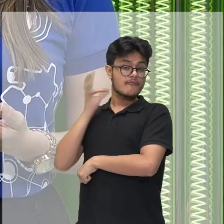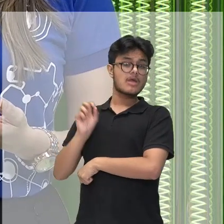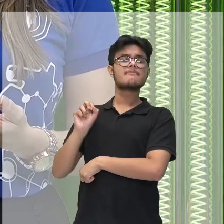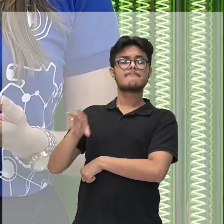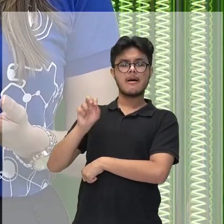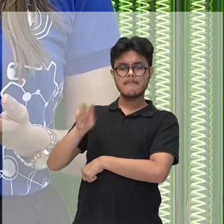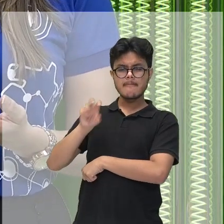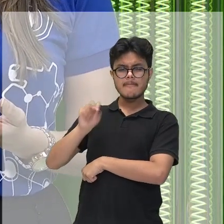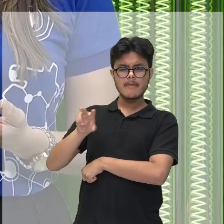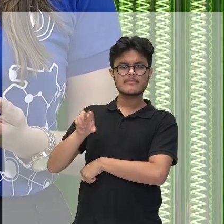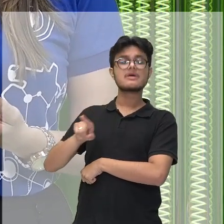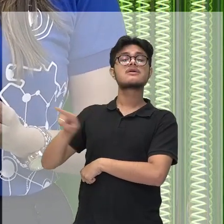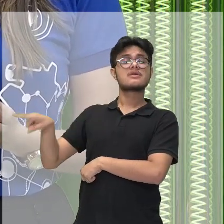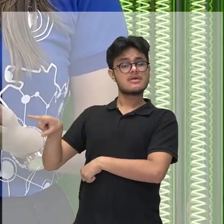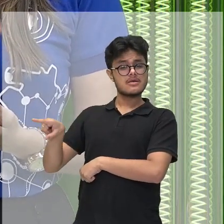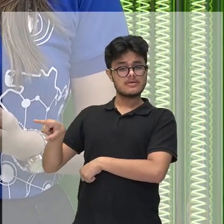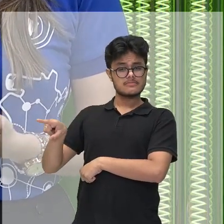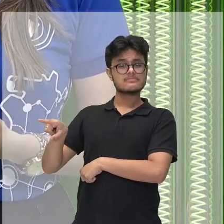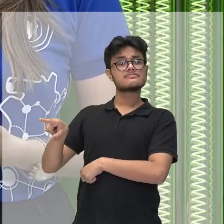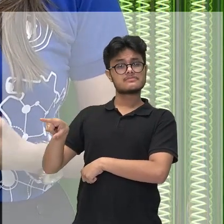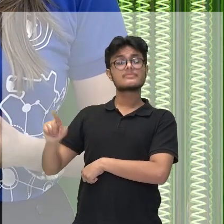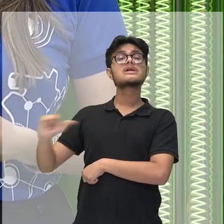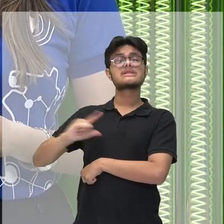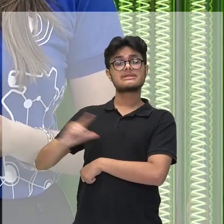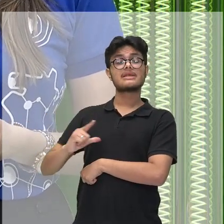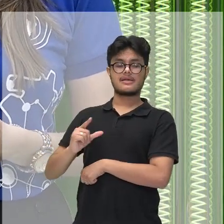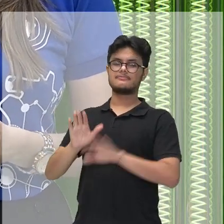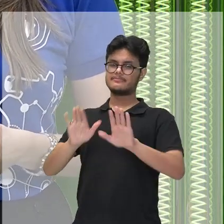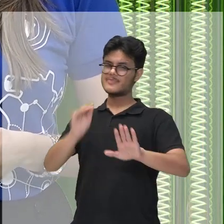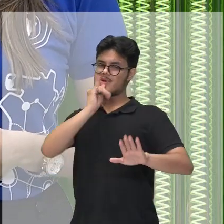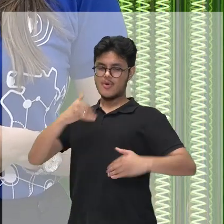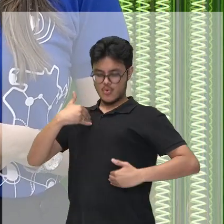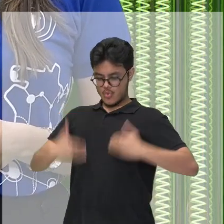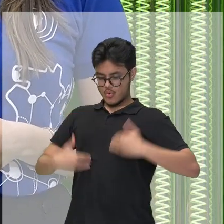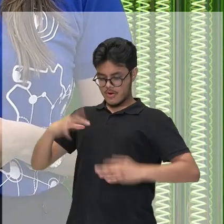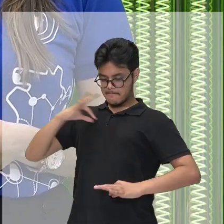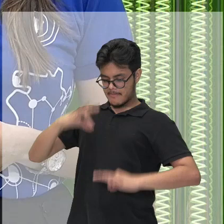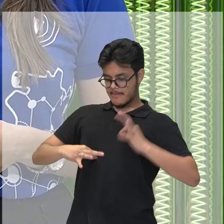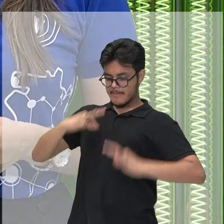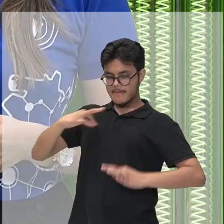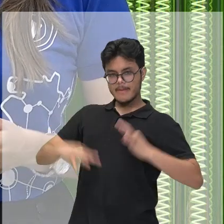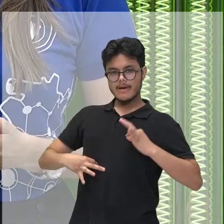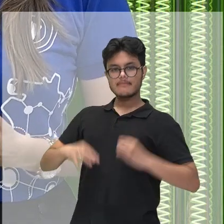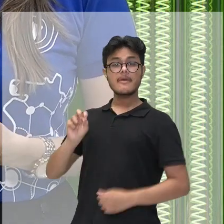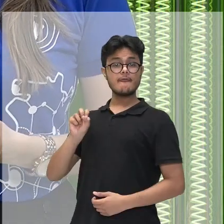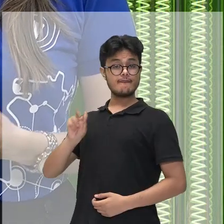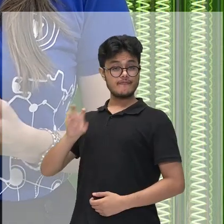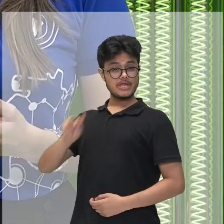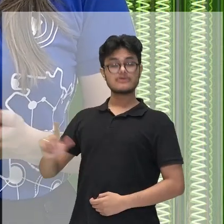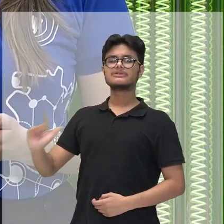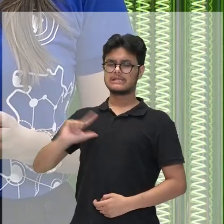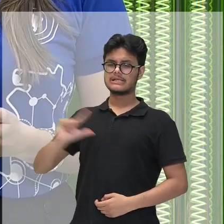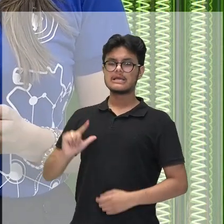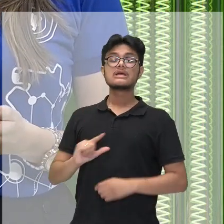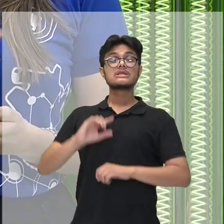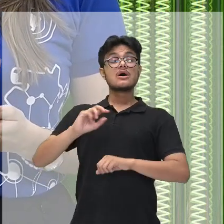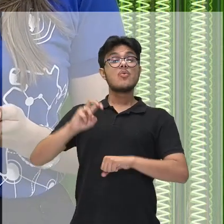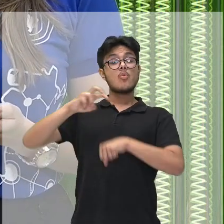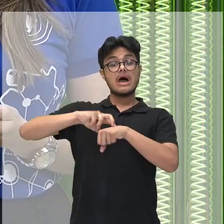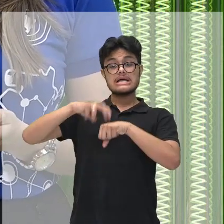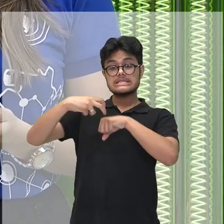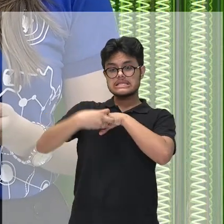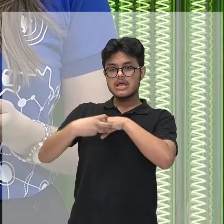transmitidas pelo mosquito que contém um vírus, né? Que é o caso da dengue. A dengue, o mosquito, ele